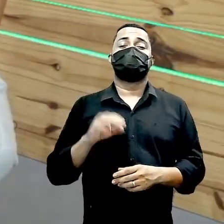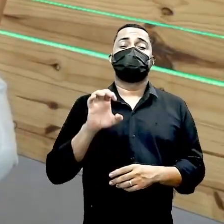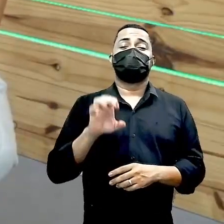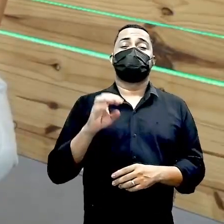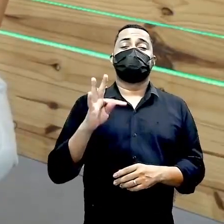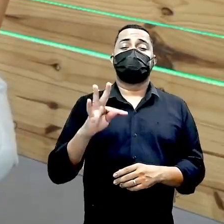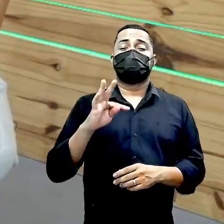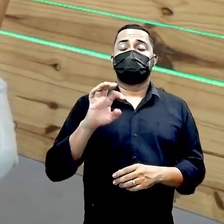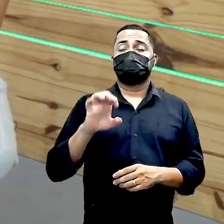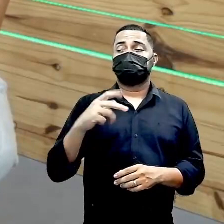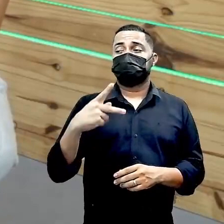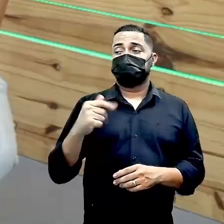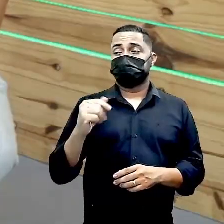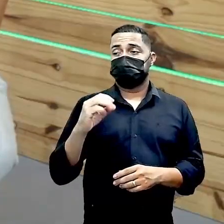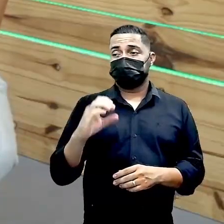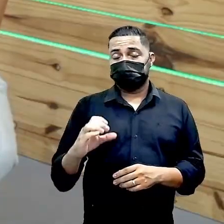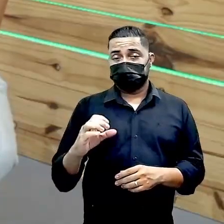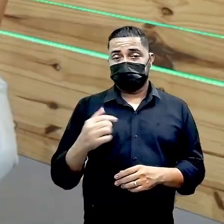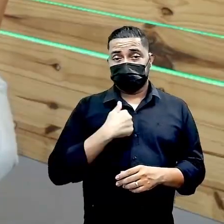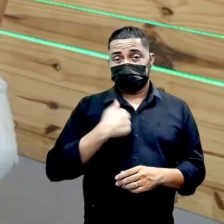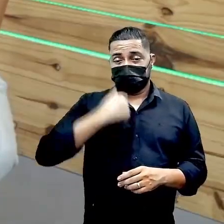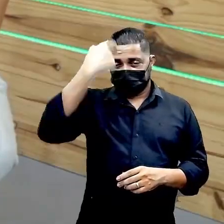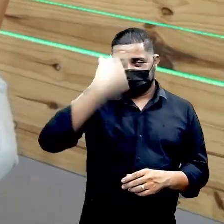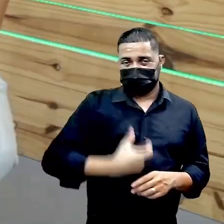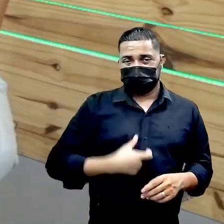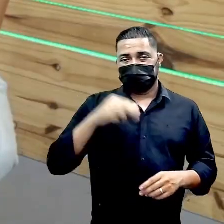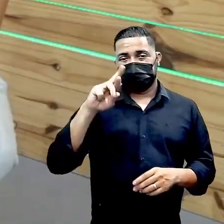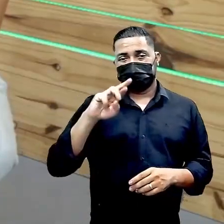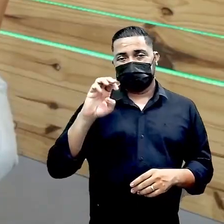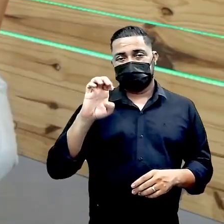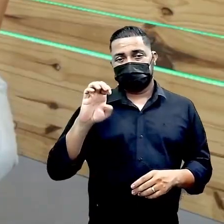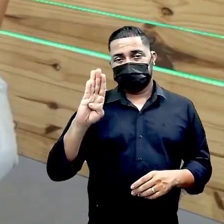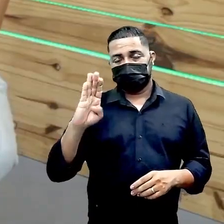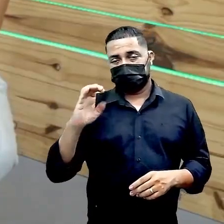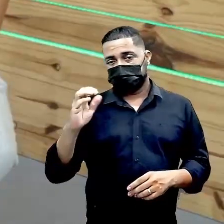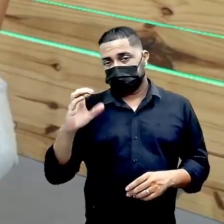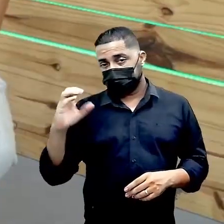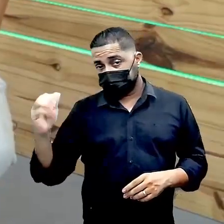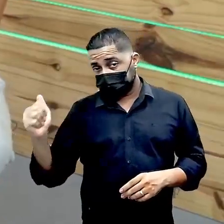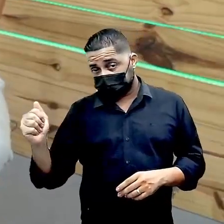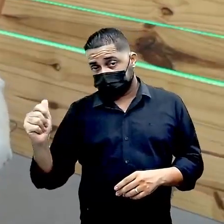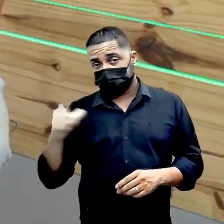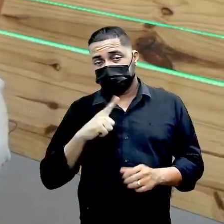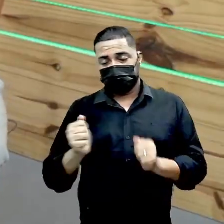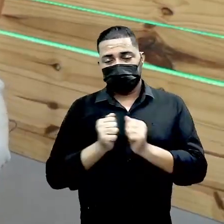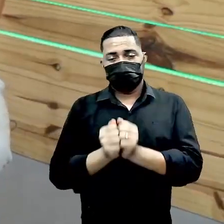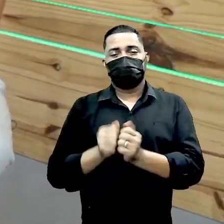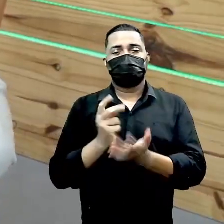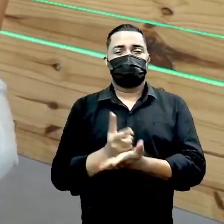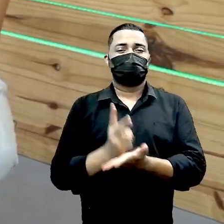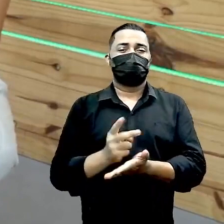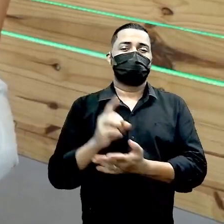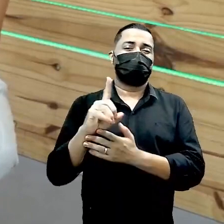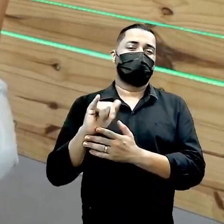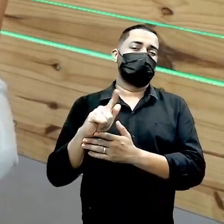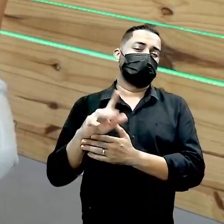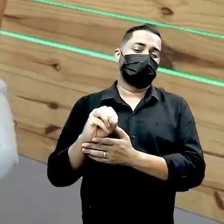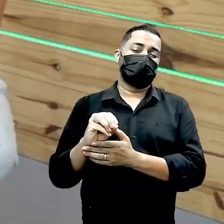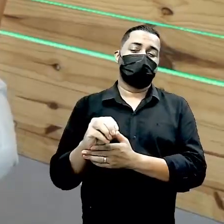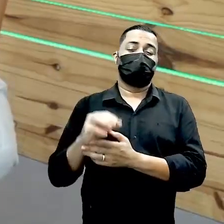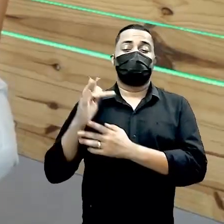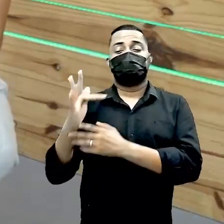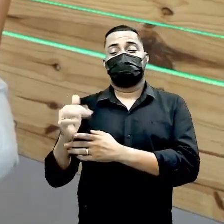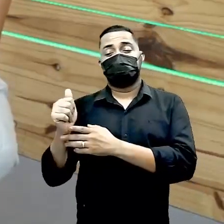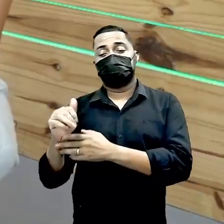FEPAR. Eu, Rebeca, sempre estou junto com o Diego e com o Fábio. Então, hoje a gente